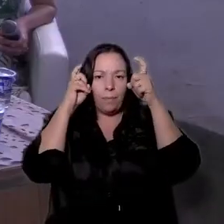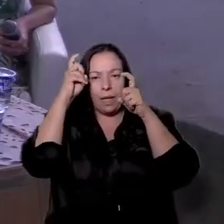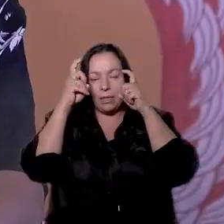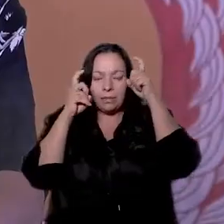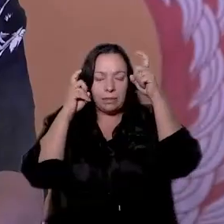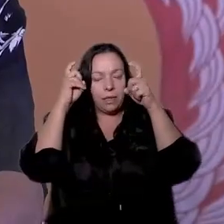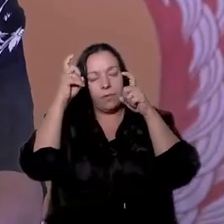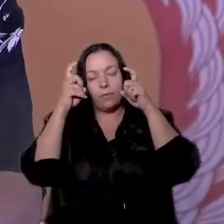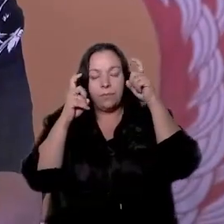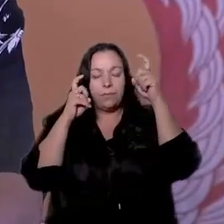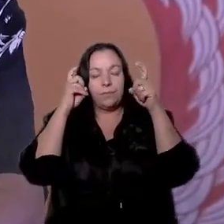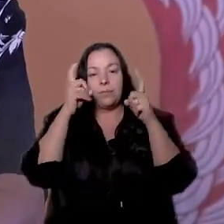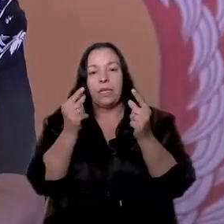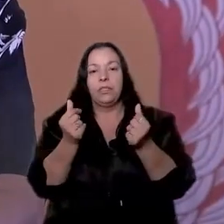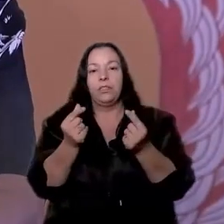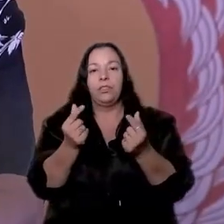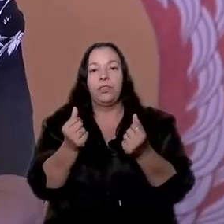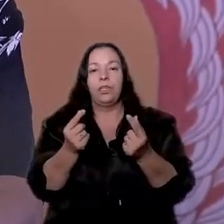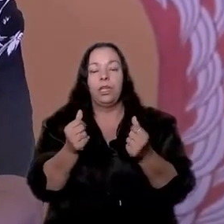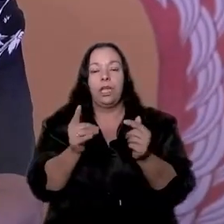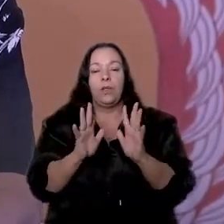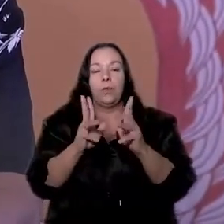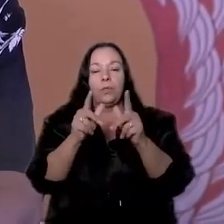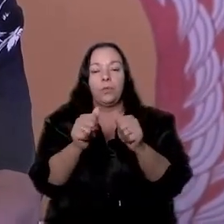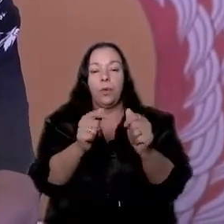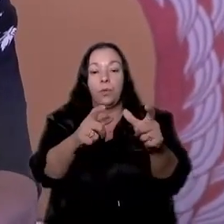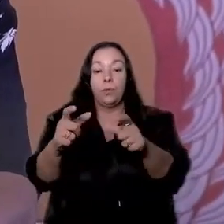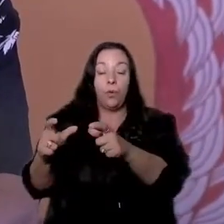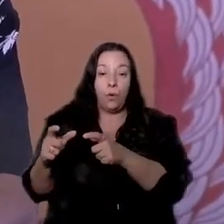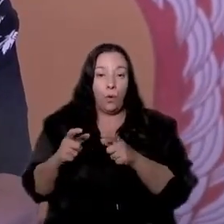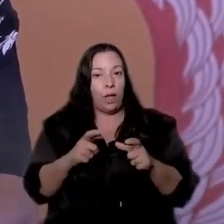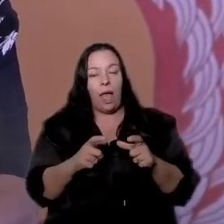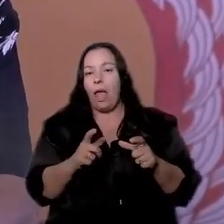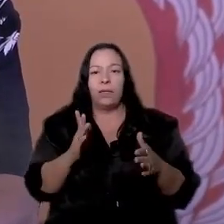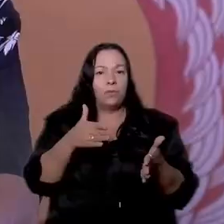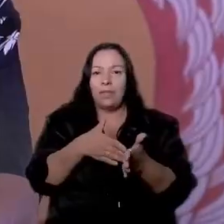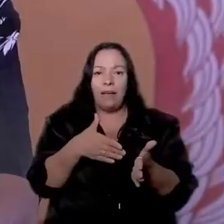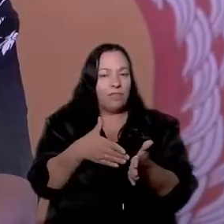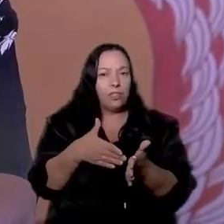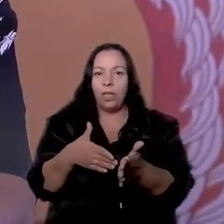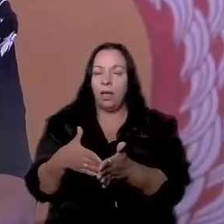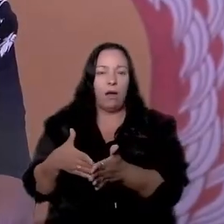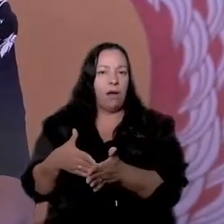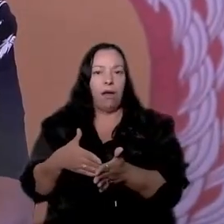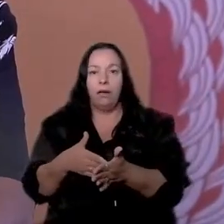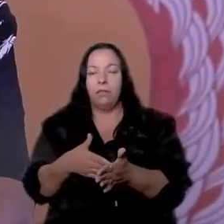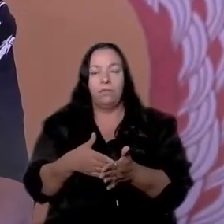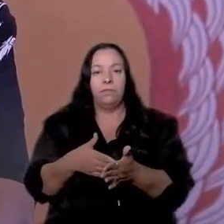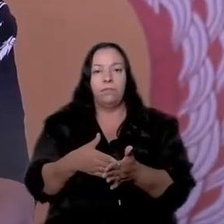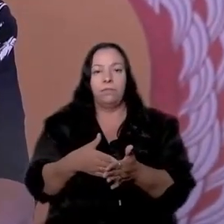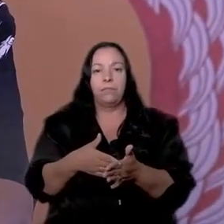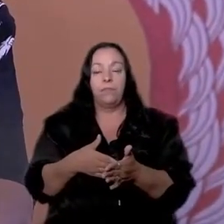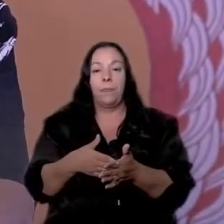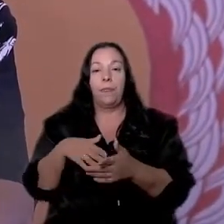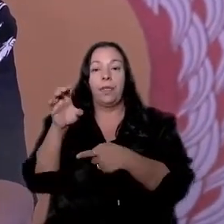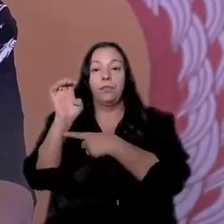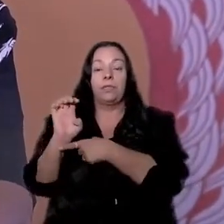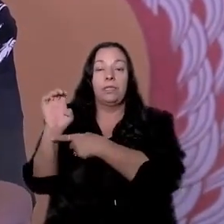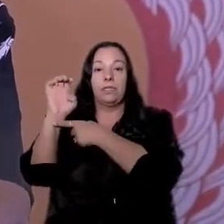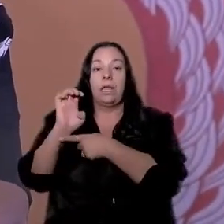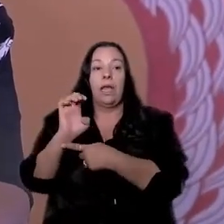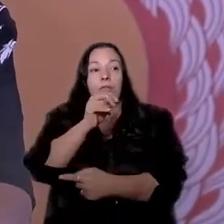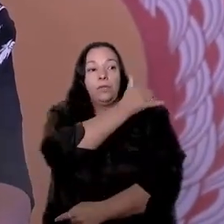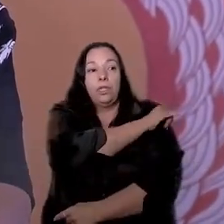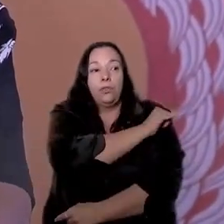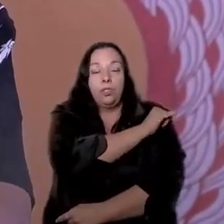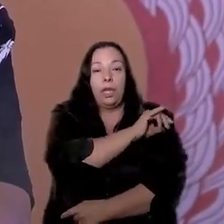ministra de que esse dinheiro tinha que chegar em todo lugar, e que não estava chegando, infelizmente, muito concentrado nos estados do Rio de Janeiro e São